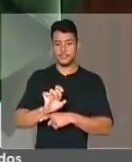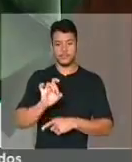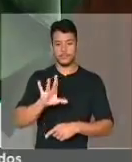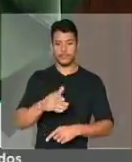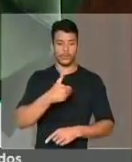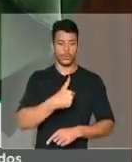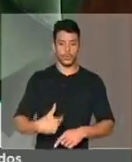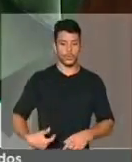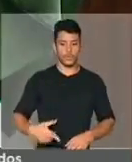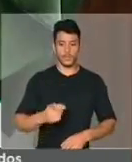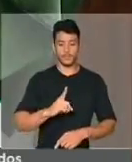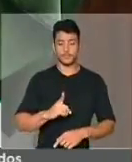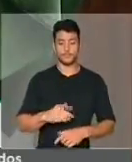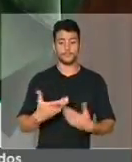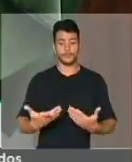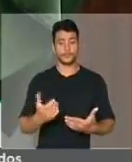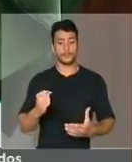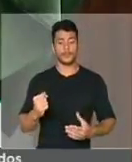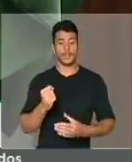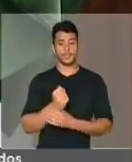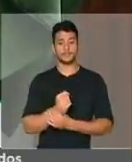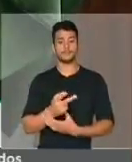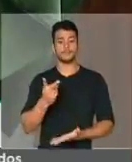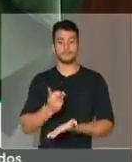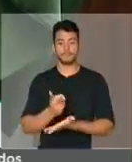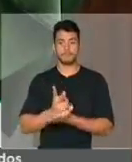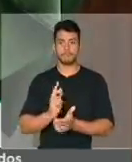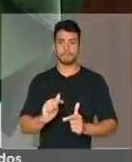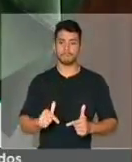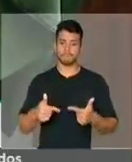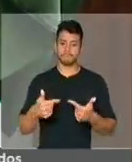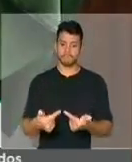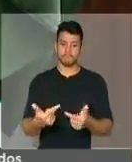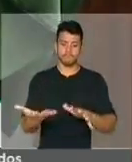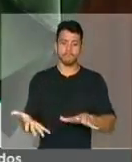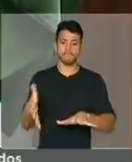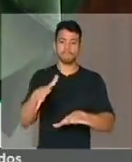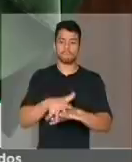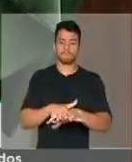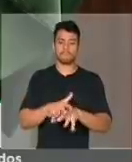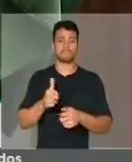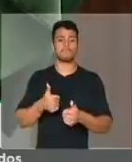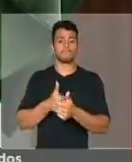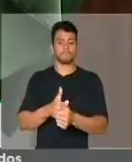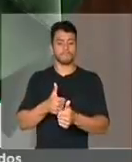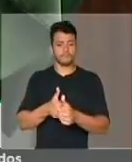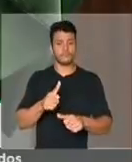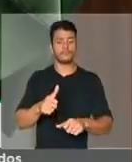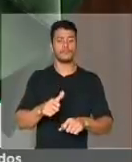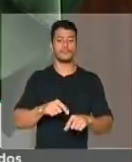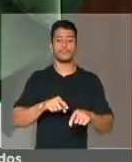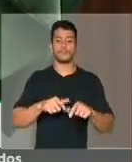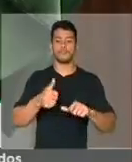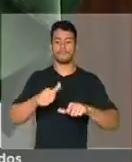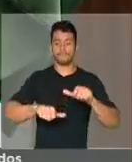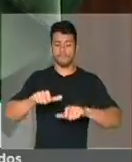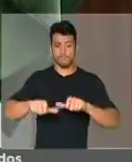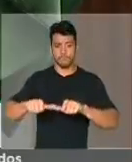governo. Garantirão, assim, a manutenção de ações integradas e o acompanhamento e controle dos indicadores de